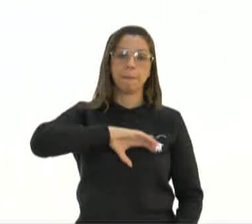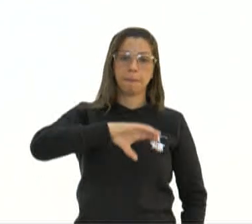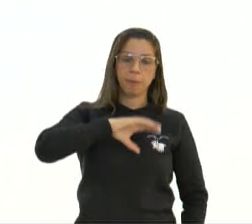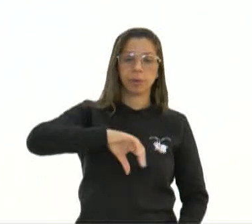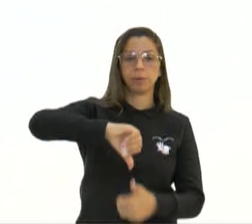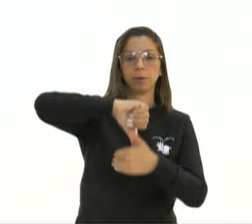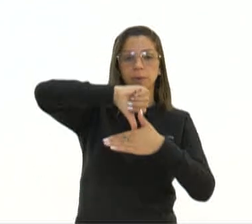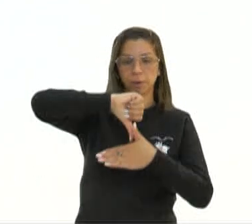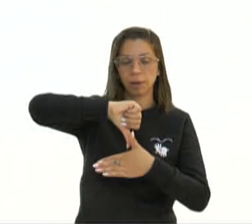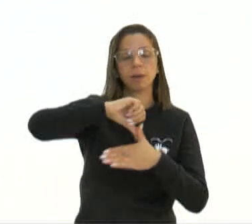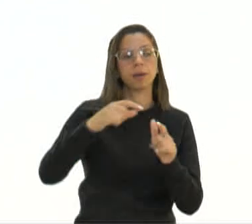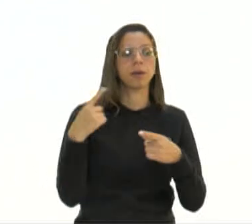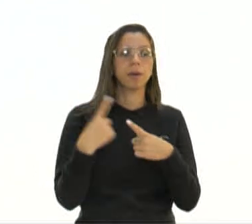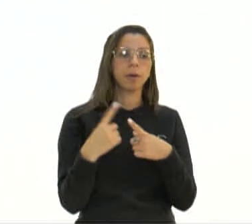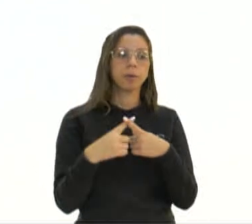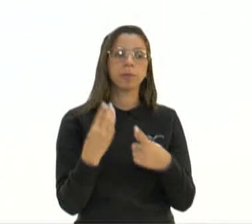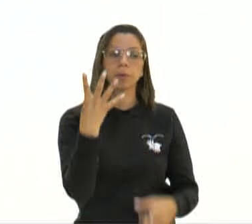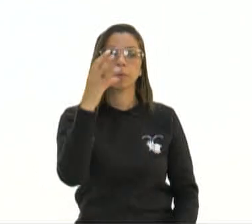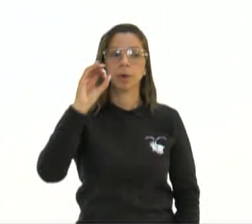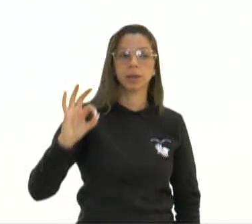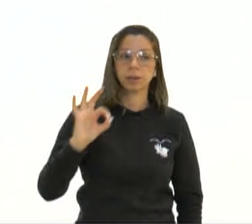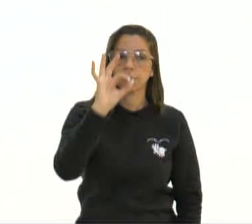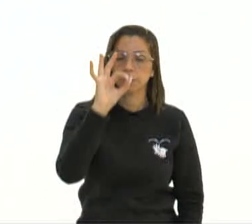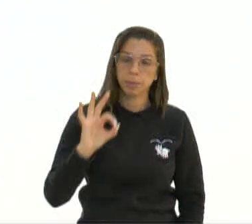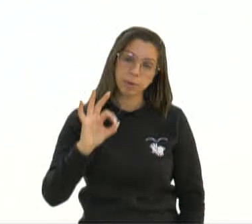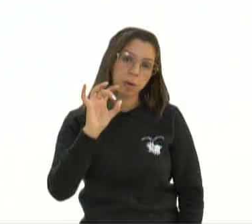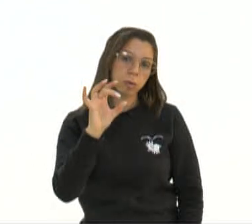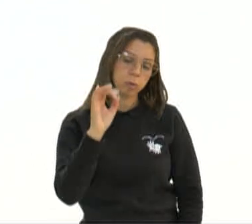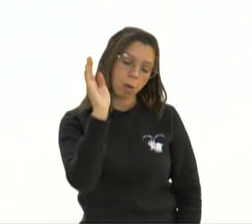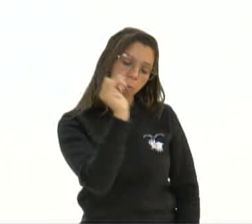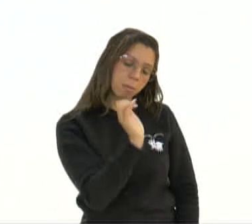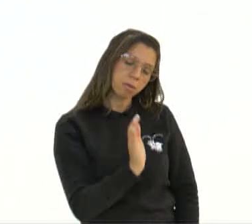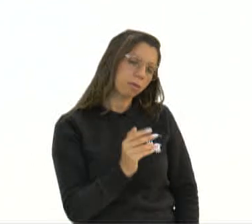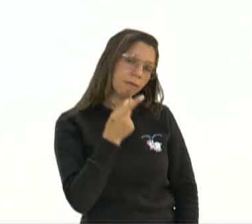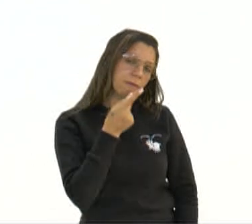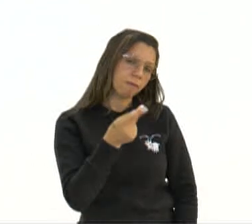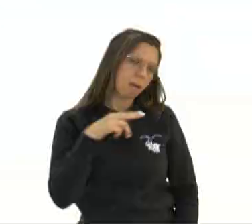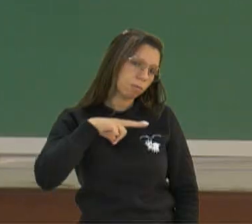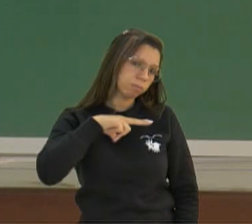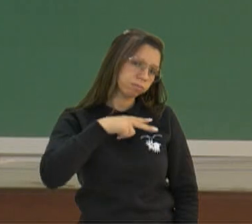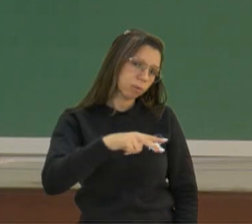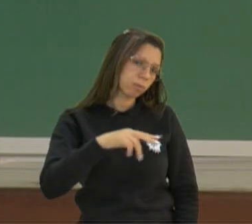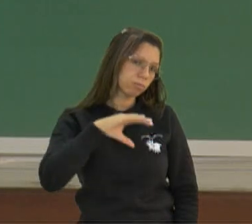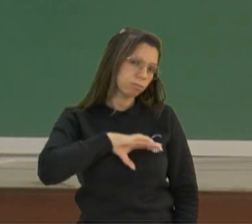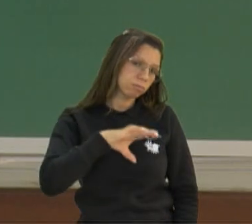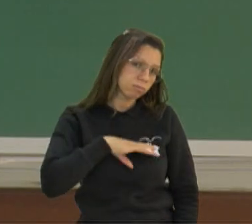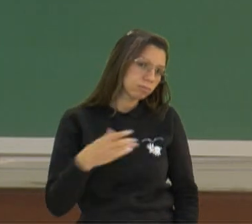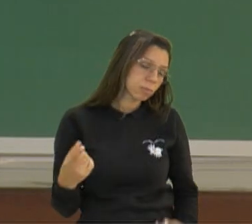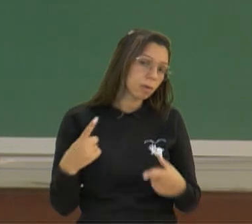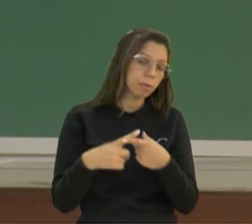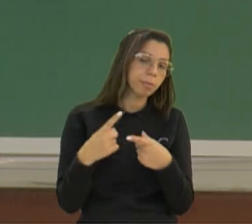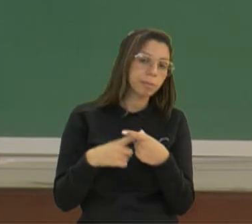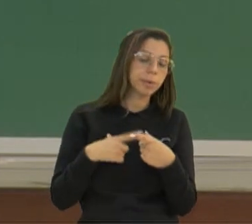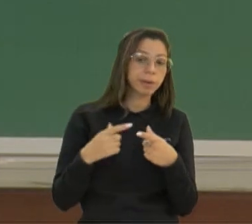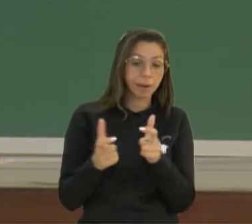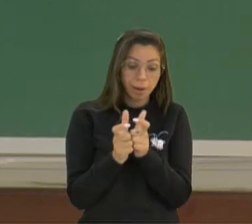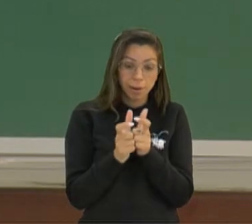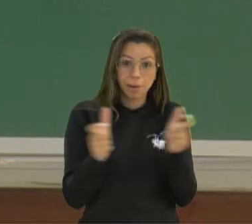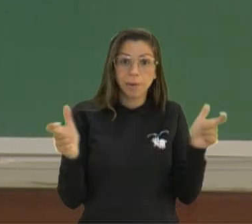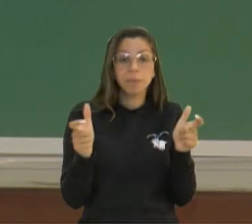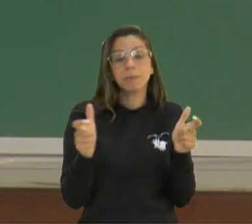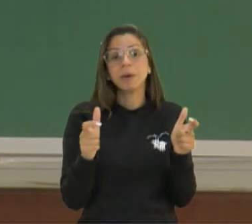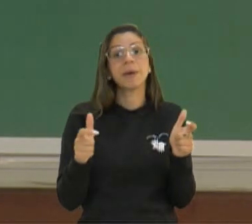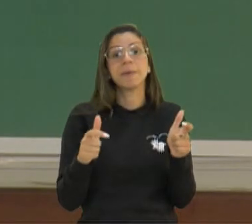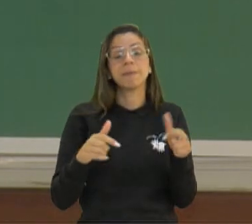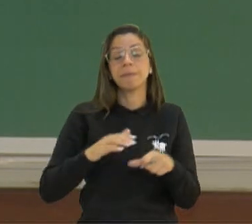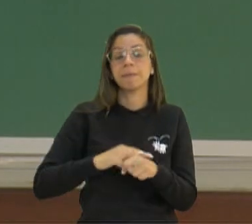que tem essa representatividade de 40% se só o Brasil fala, né? Português, por causa do tamanho da nossa população, que é a maior, né?